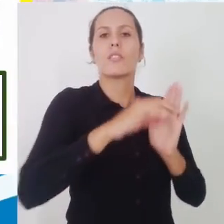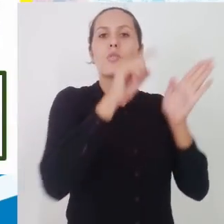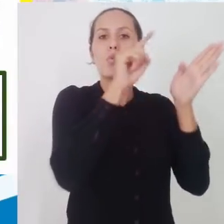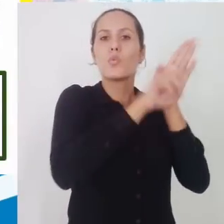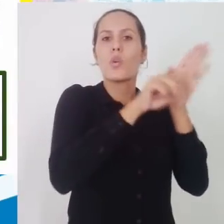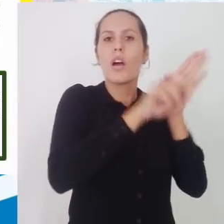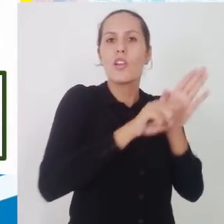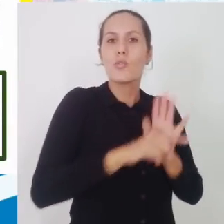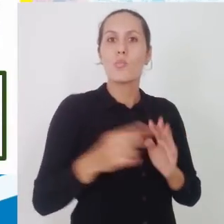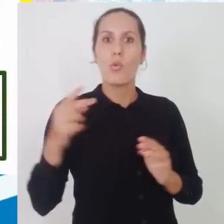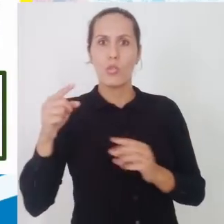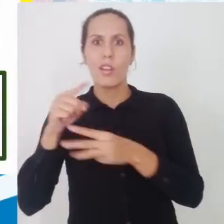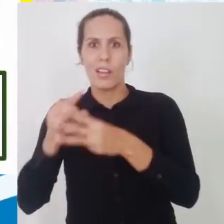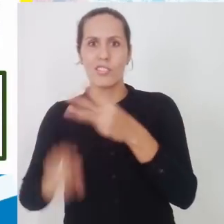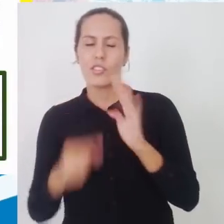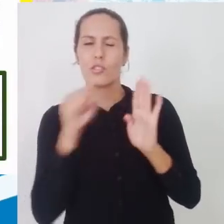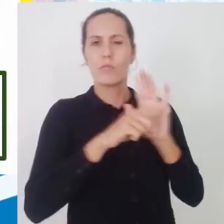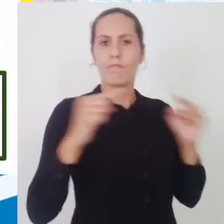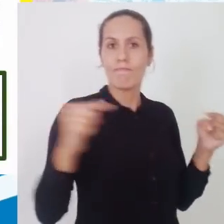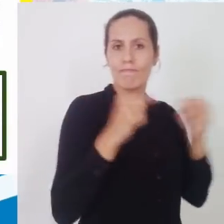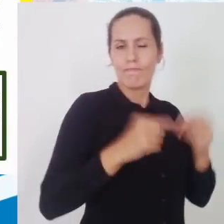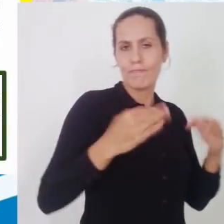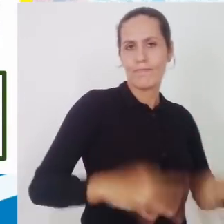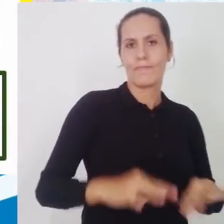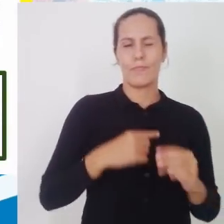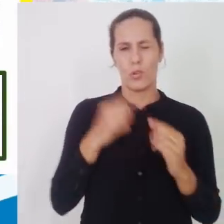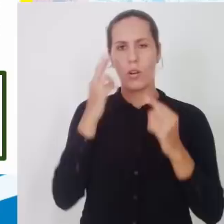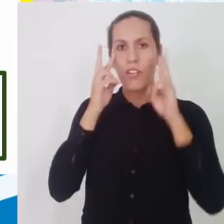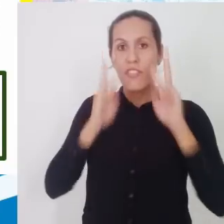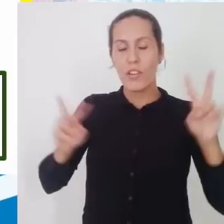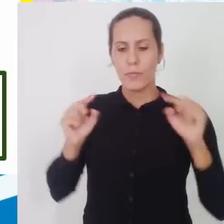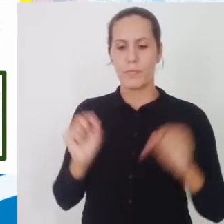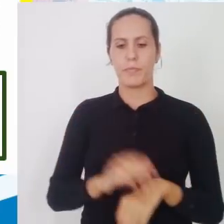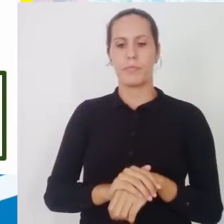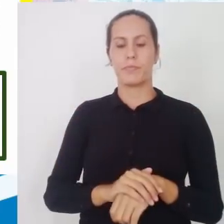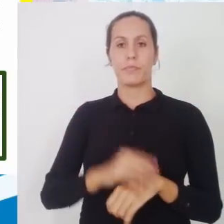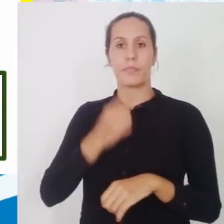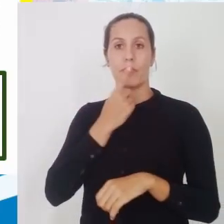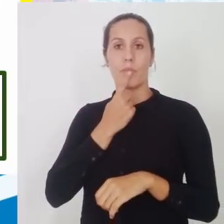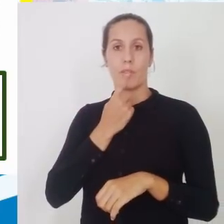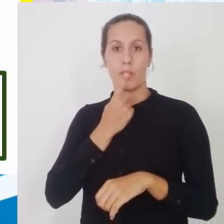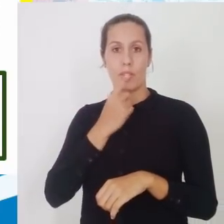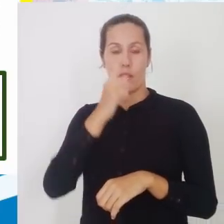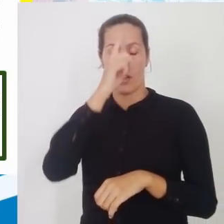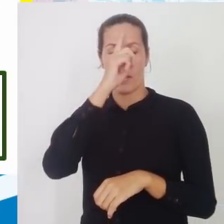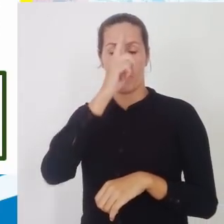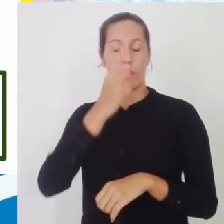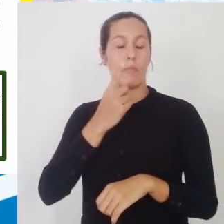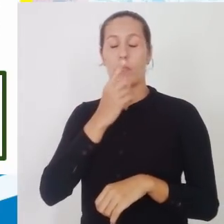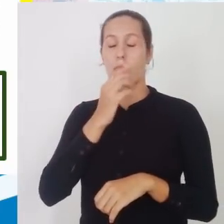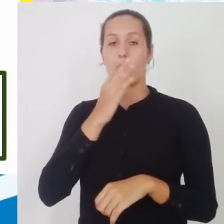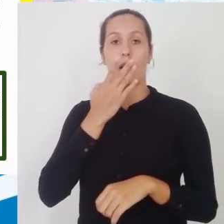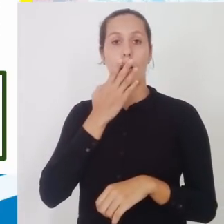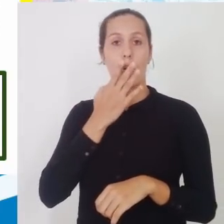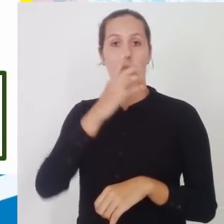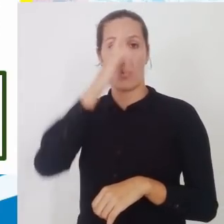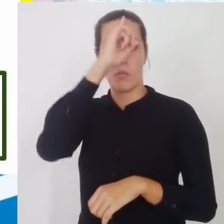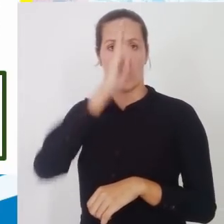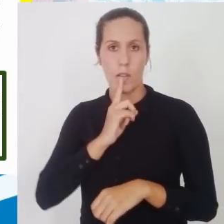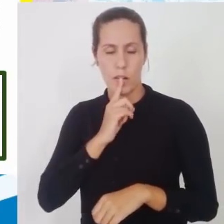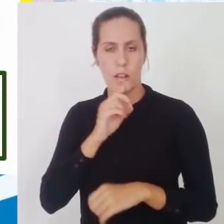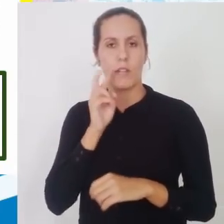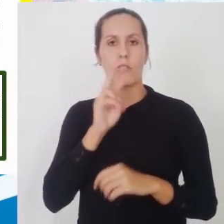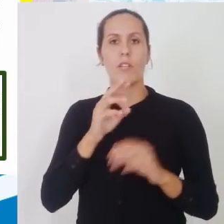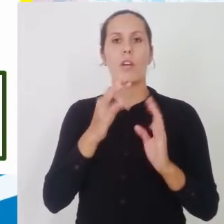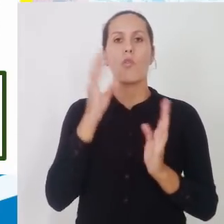olhada que eu marquei tudo para vocês. Em amarelo você vê logo no título o fato principal, ou seja, o tema